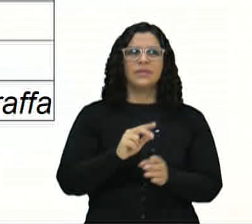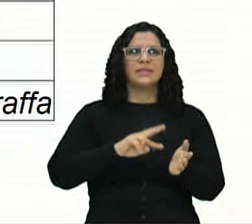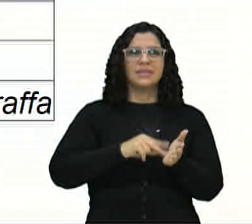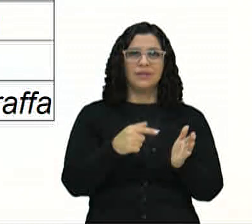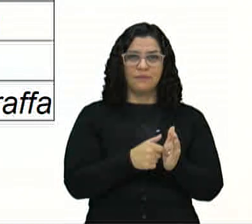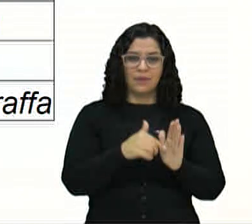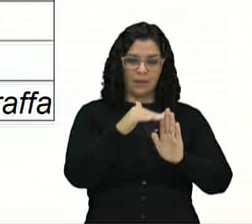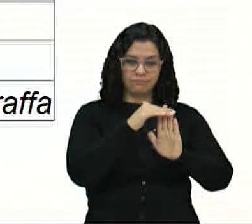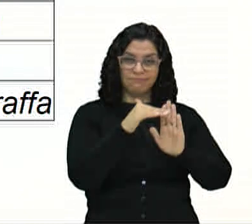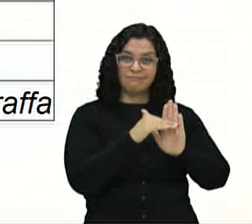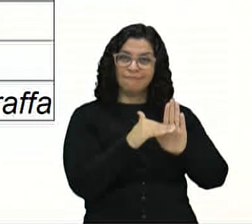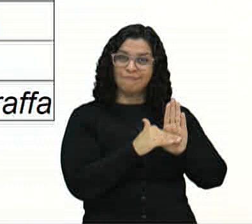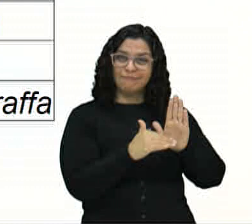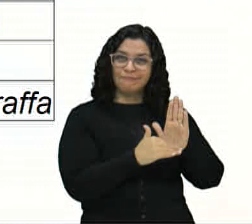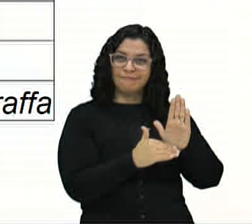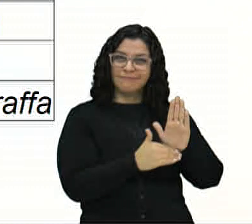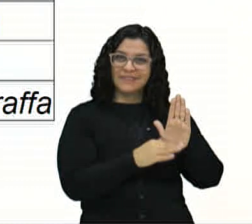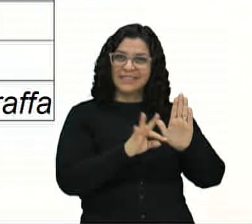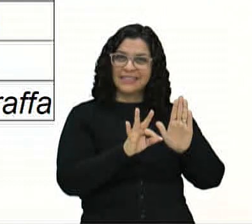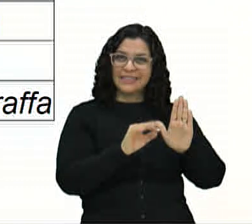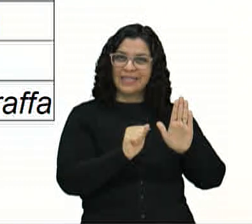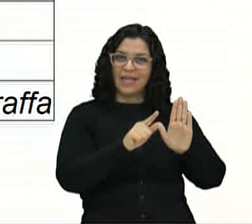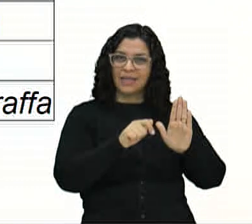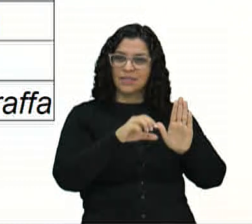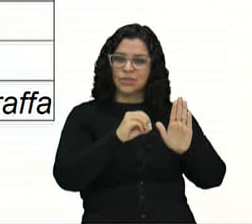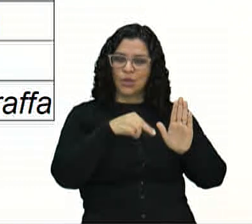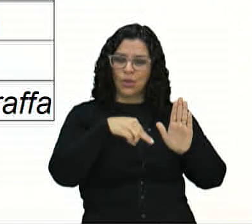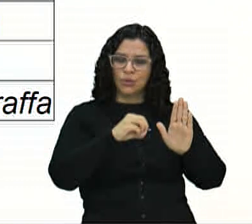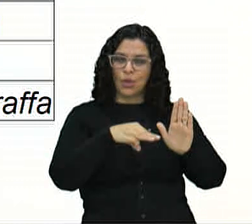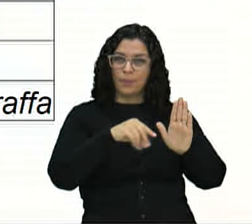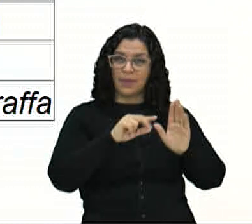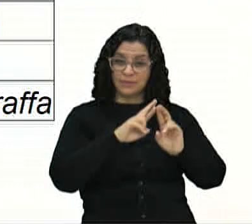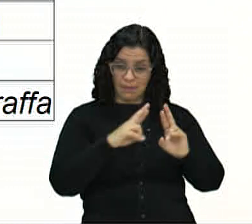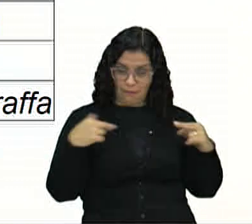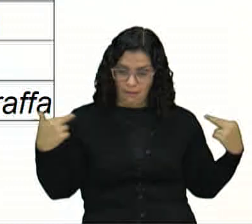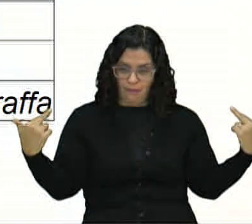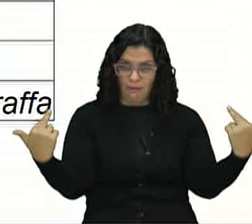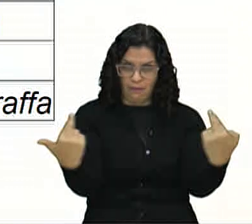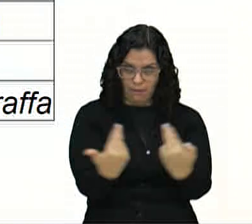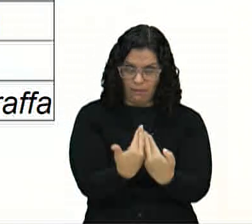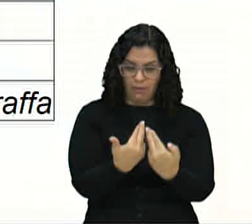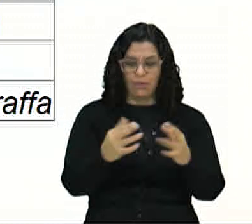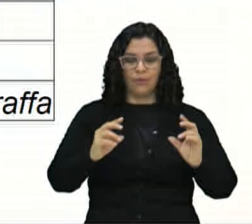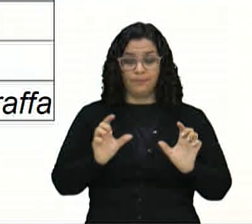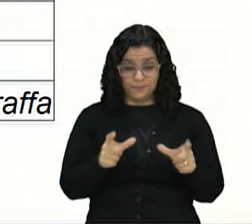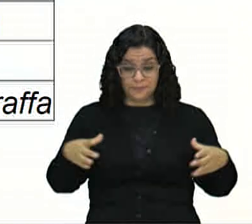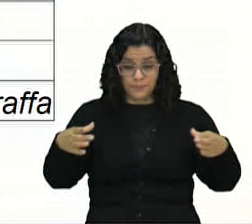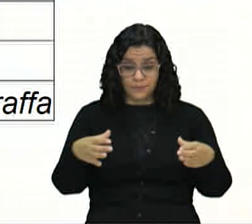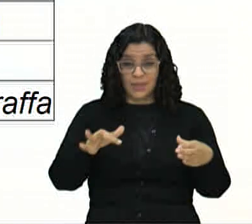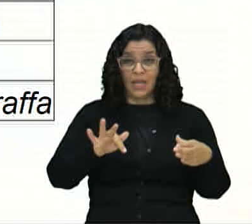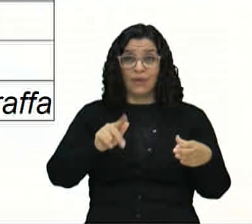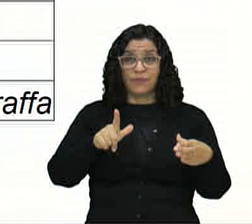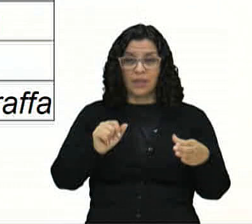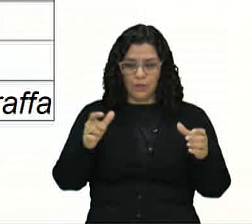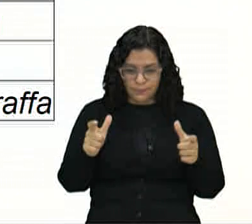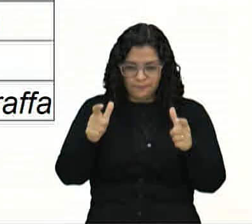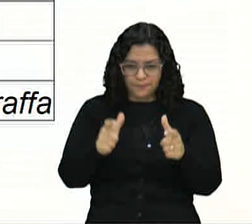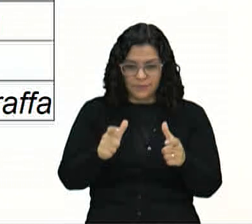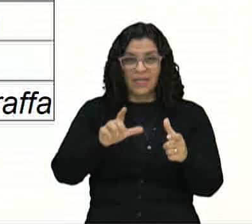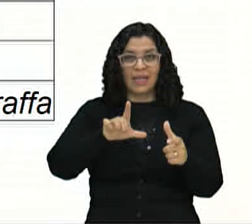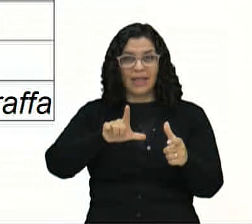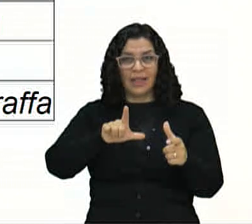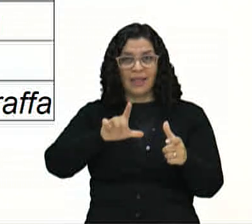as categorias taxonômicas, o reino, o filo, a classe, a ordem,